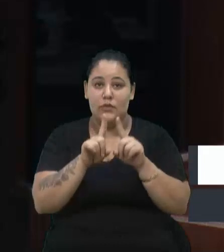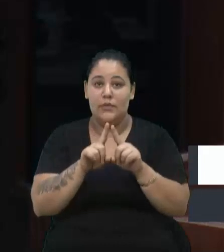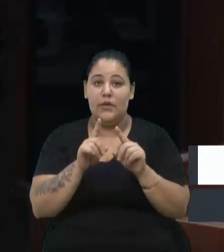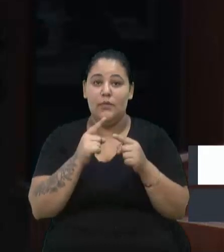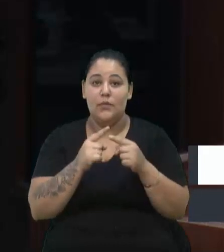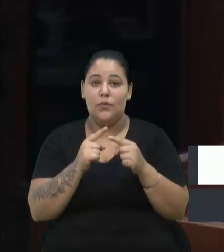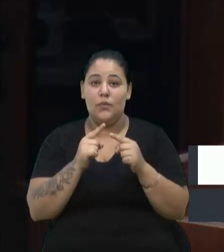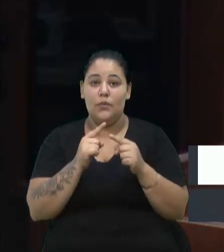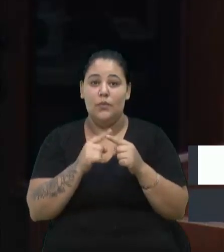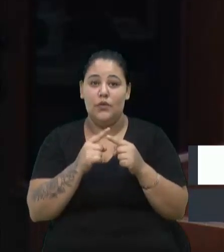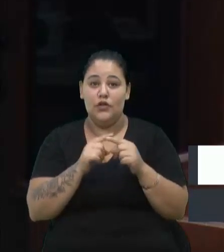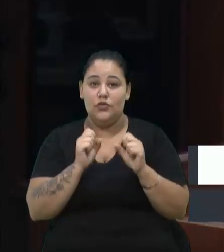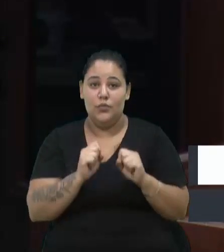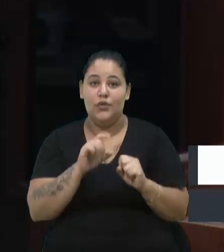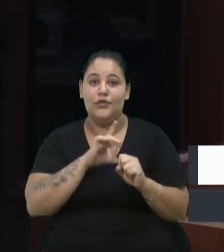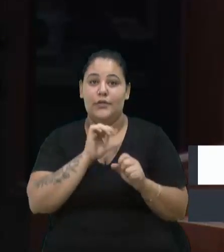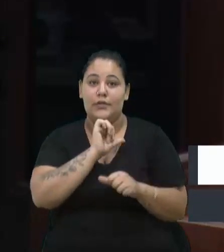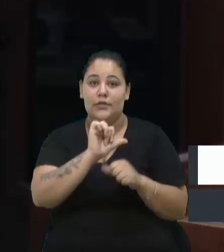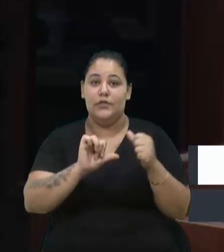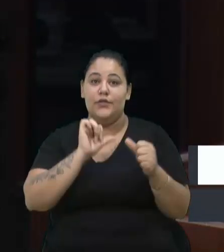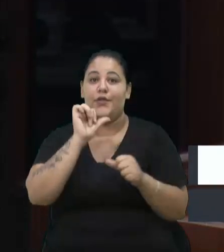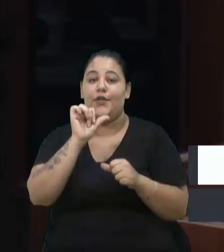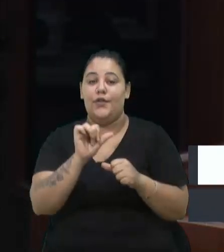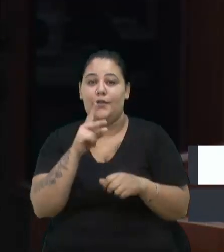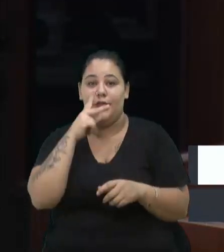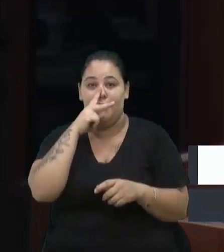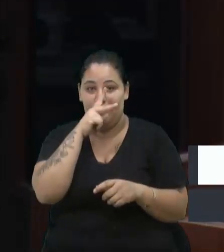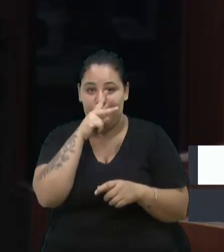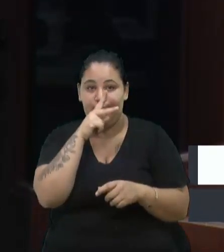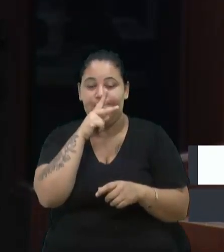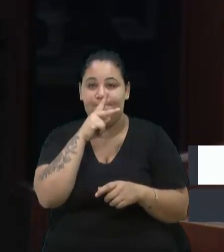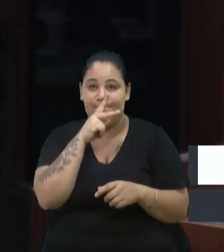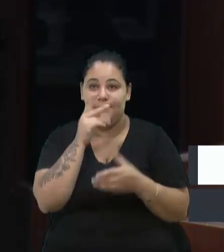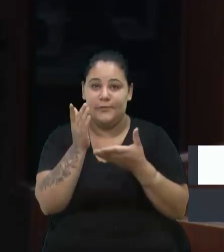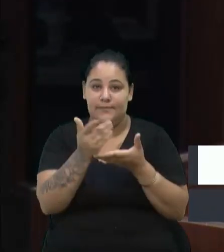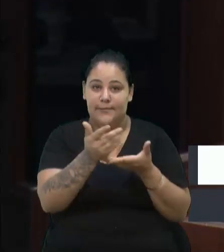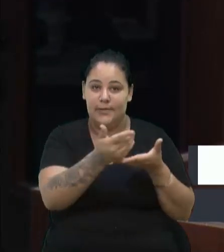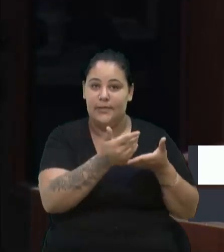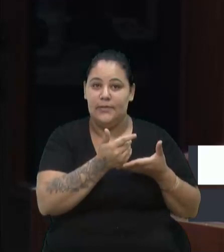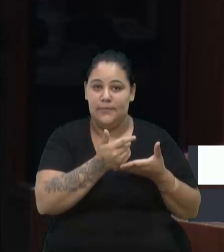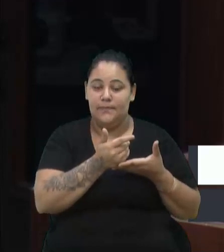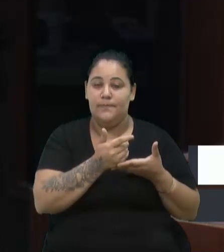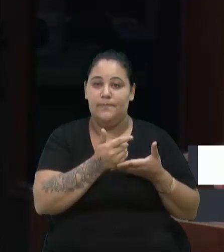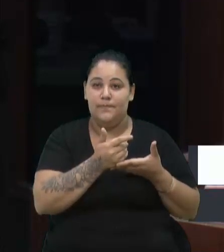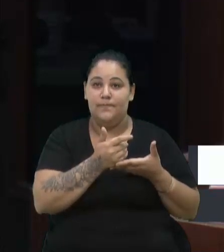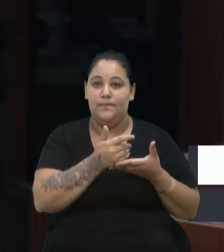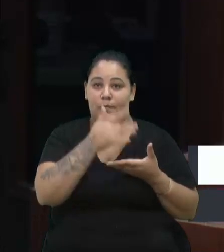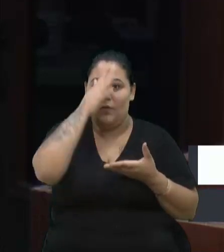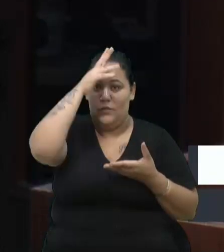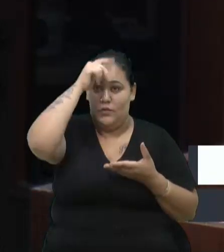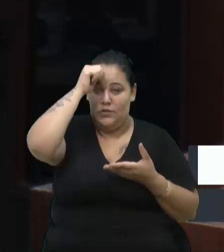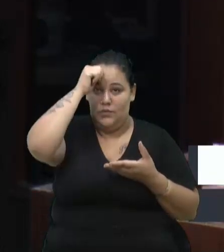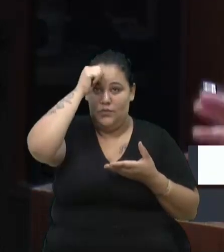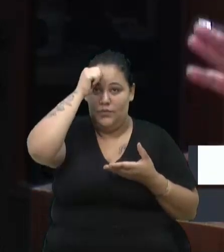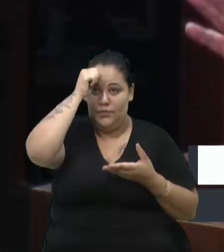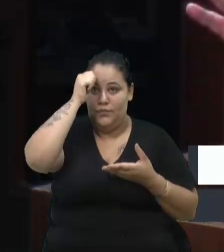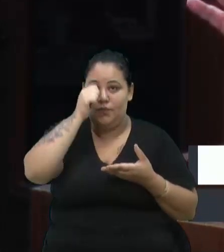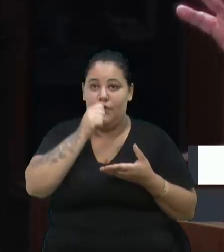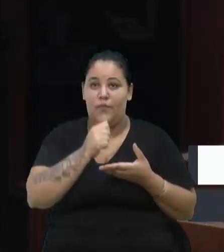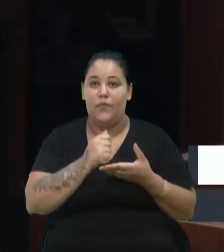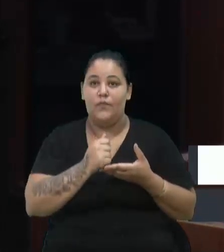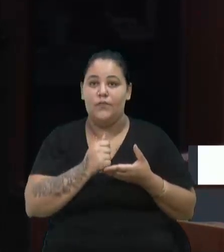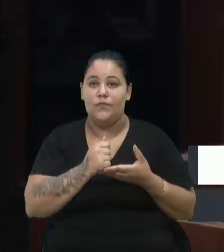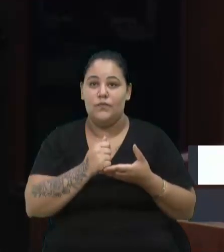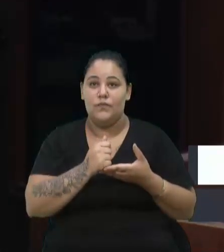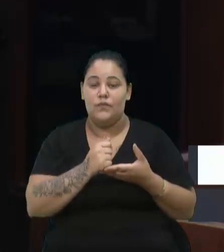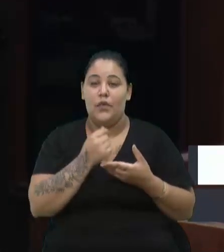ter alterações severas na questão de arrecadação dos municípios. Tá? Uma parte, vereador. Já li esse.